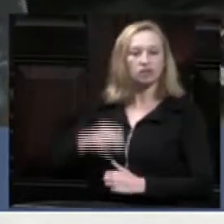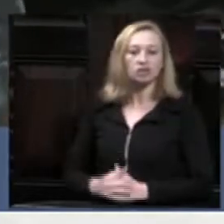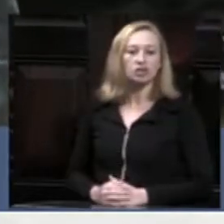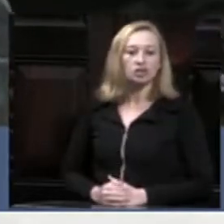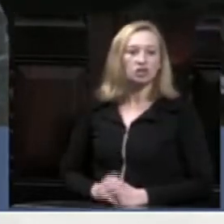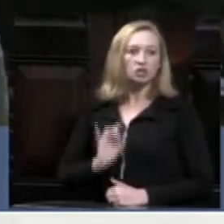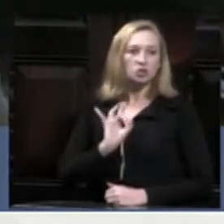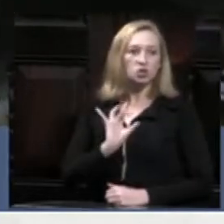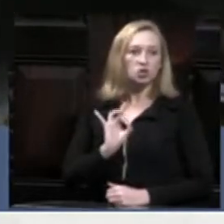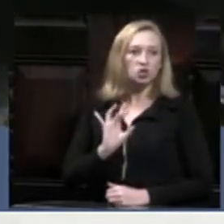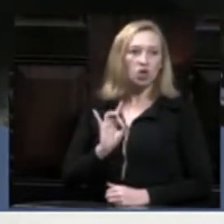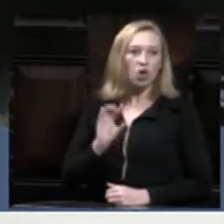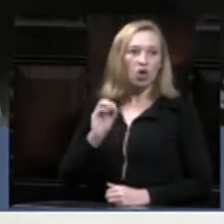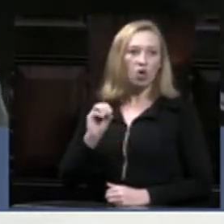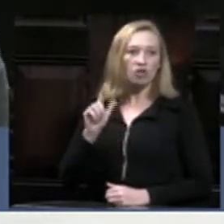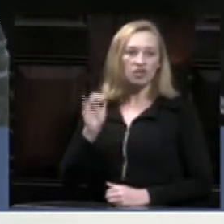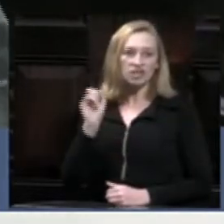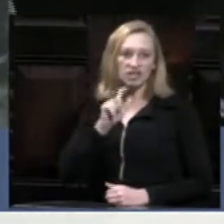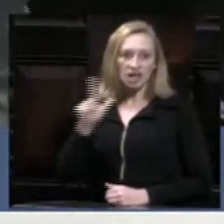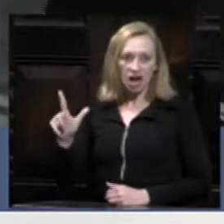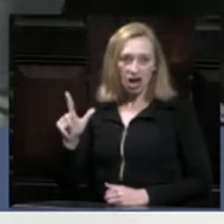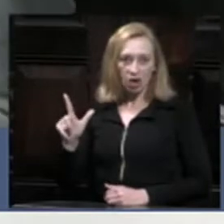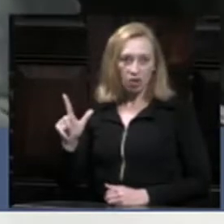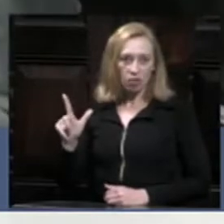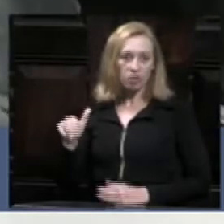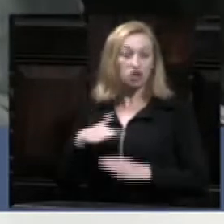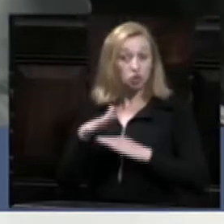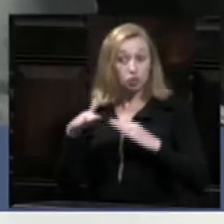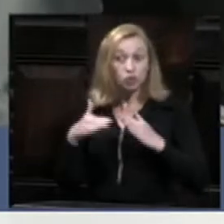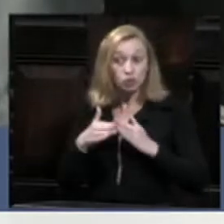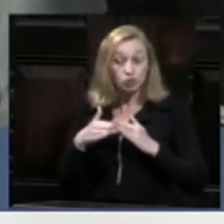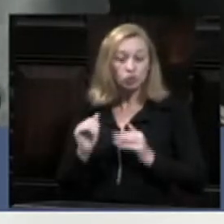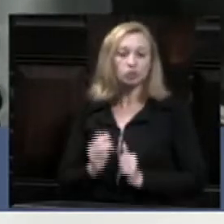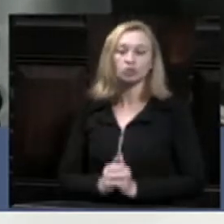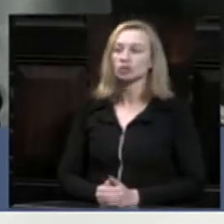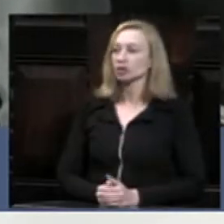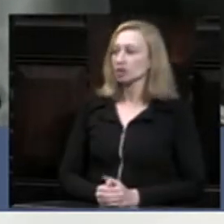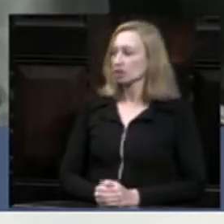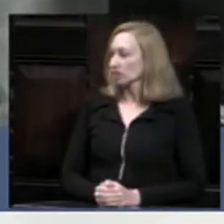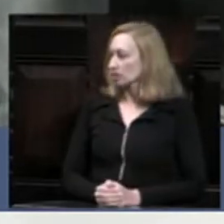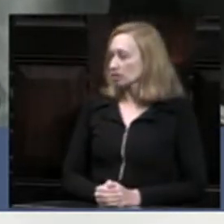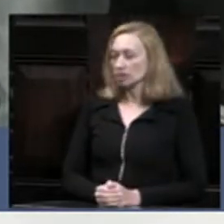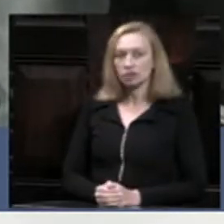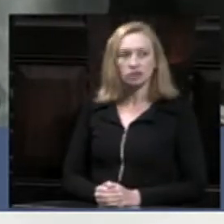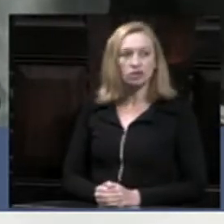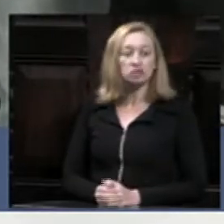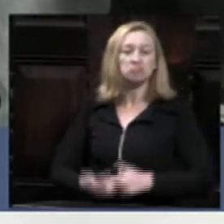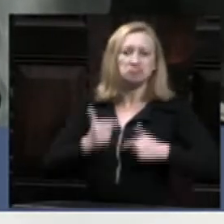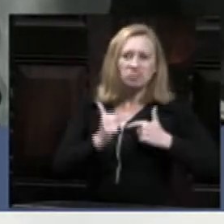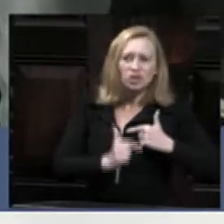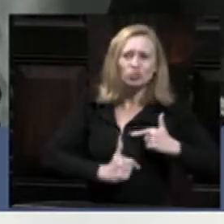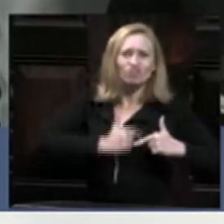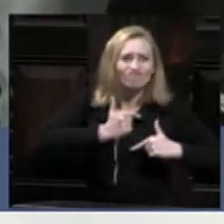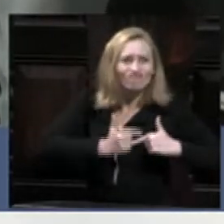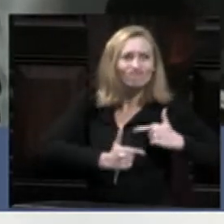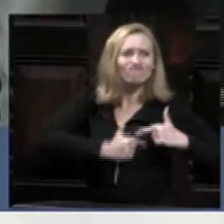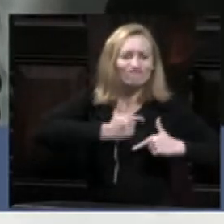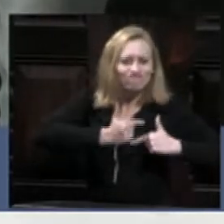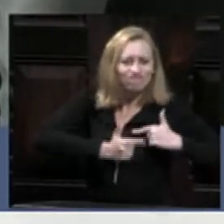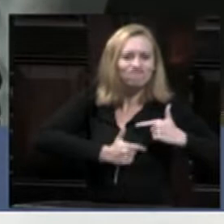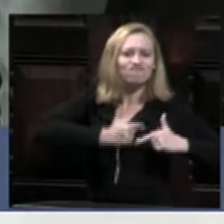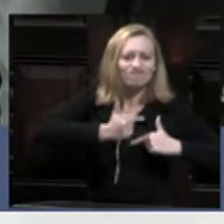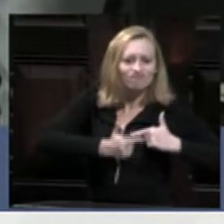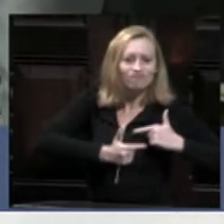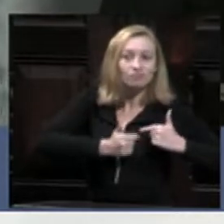os oficiais, mas os praças também. Por conta de uma luta que